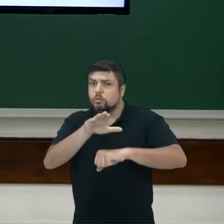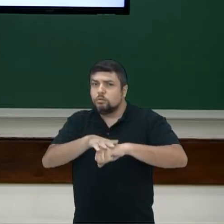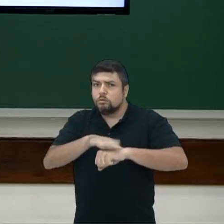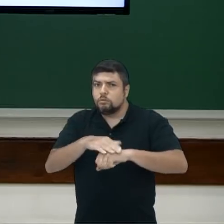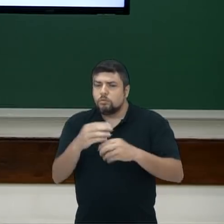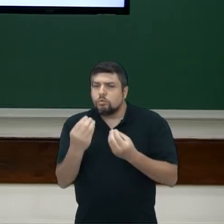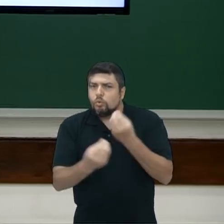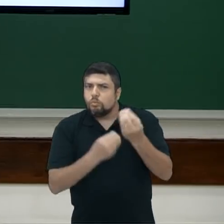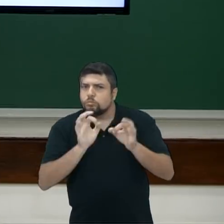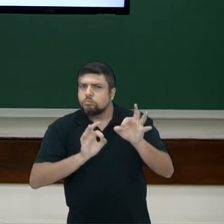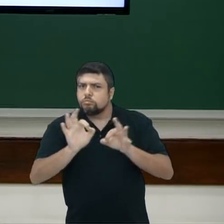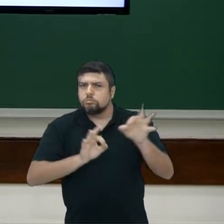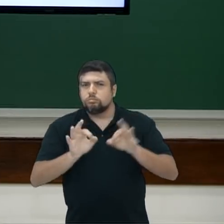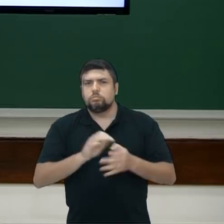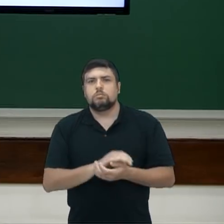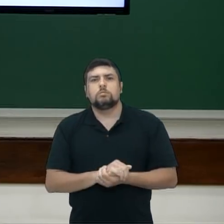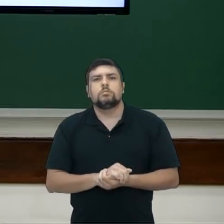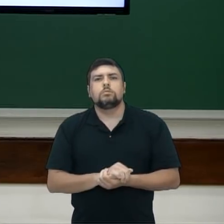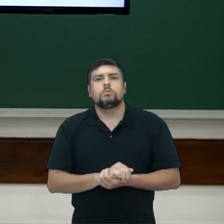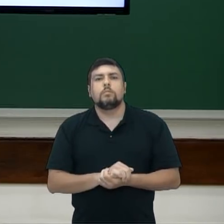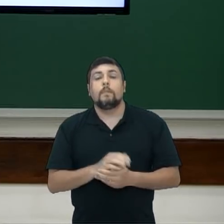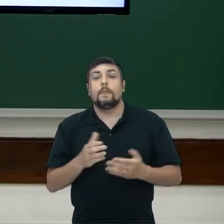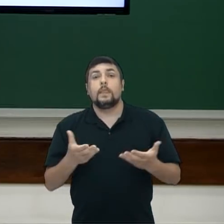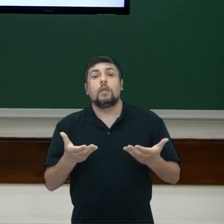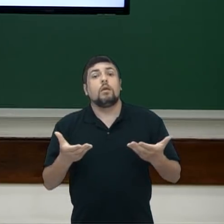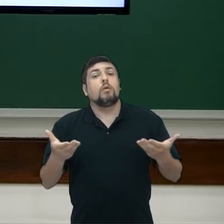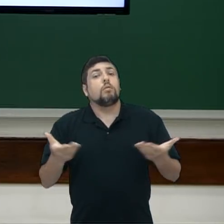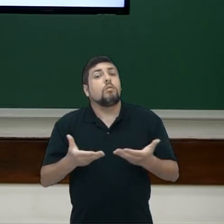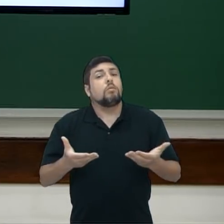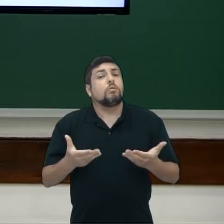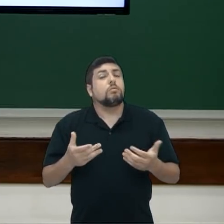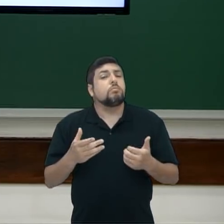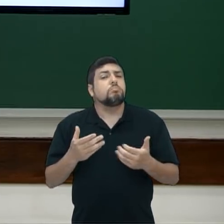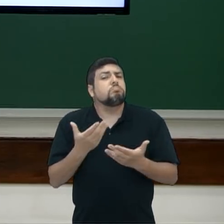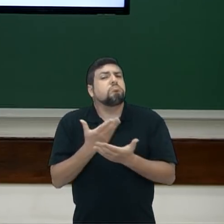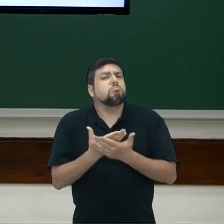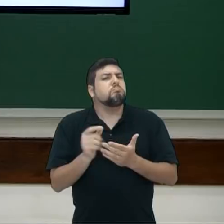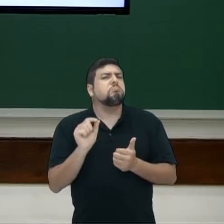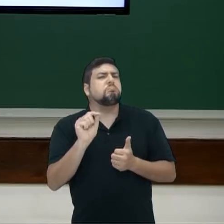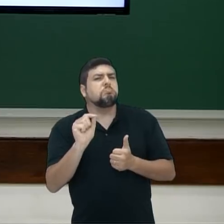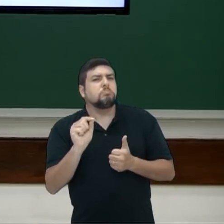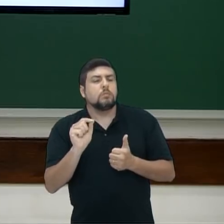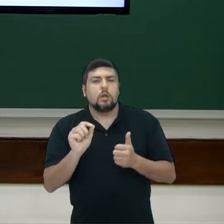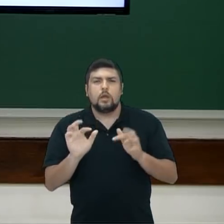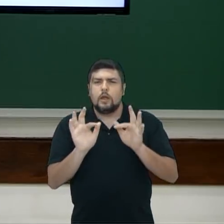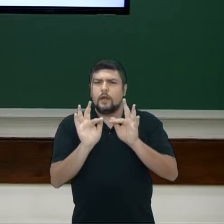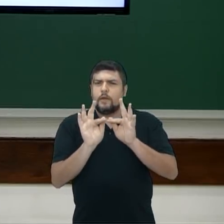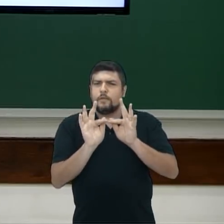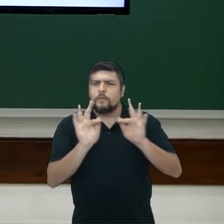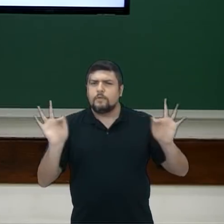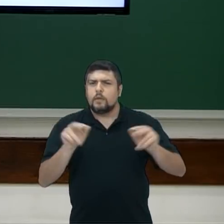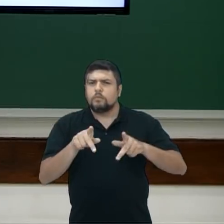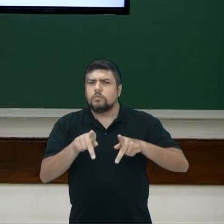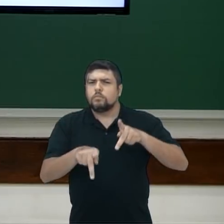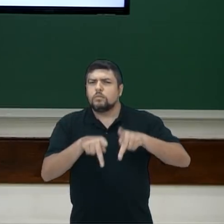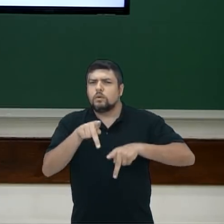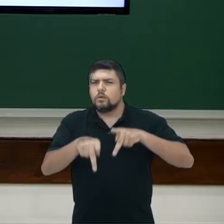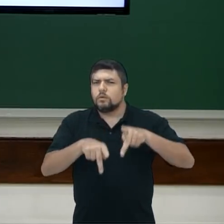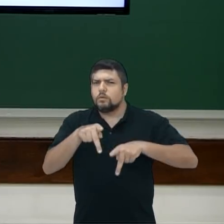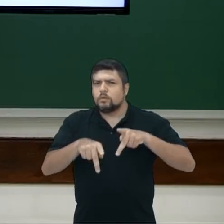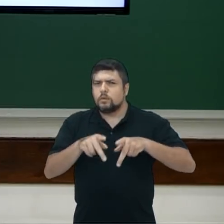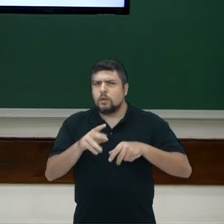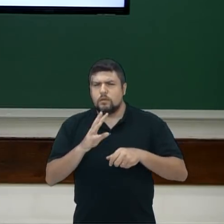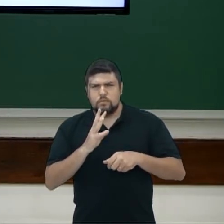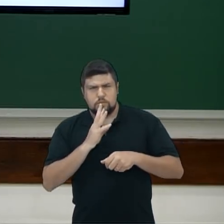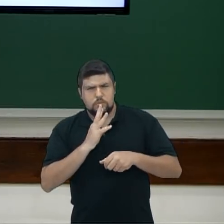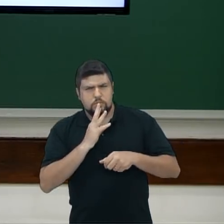melhor, beleza? Bom, e hoje? O que a gente vai ver hoje? Vamos ver alguns provérbios populares. Você sabe o que é isso? Provérbio? Já ouviu falar